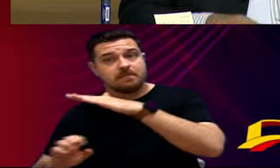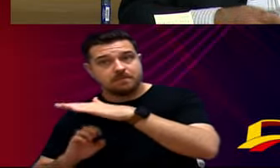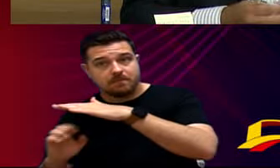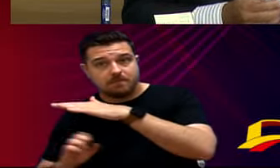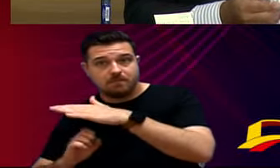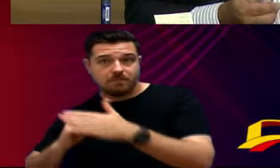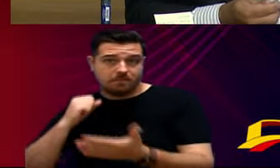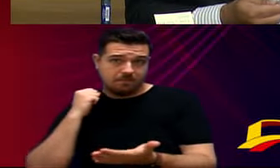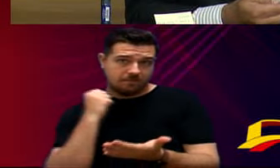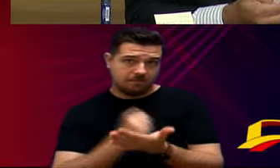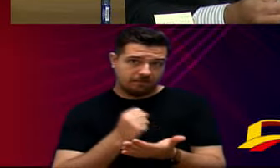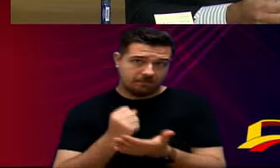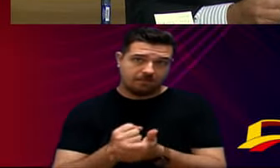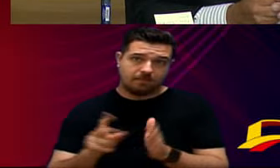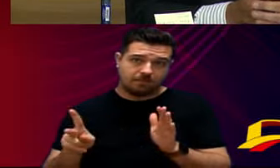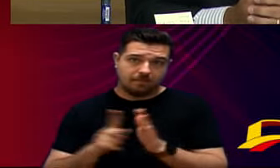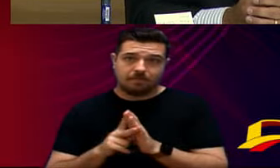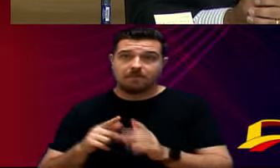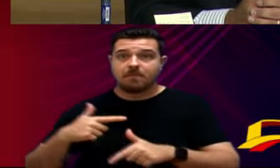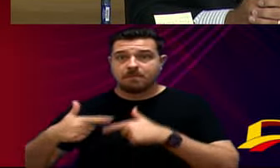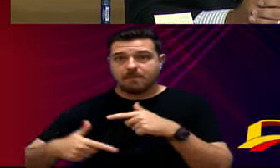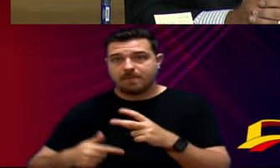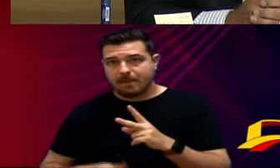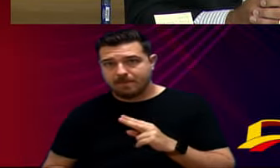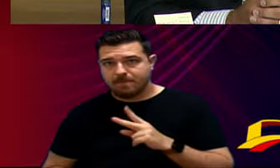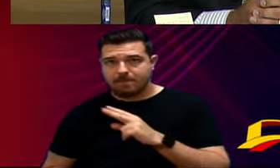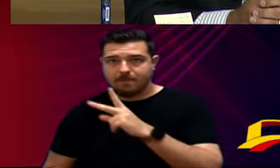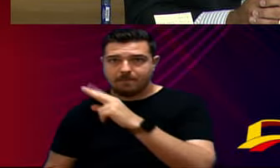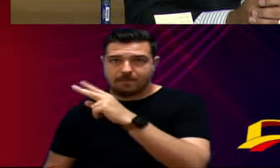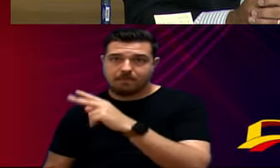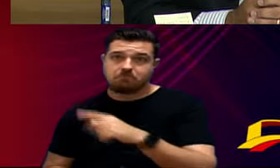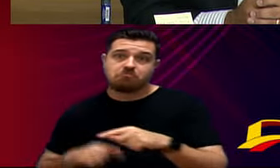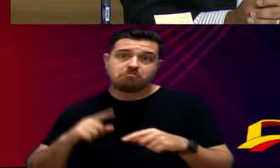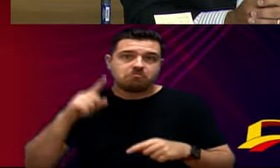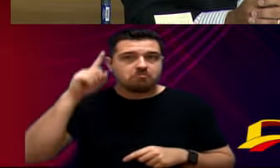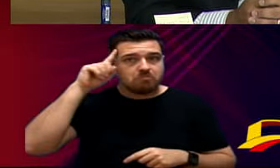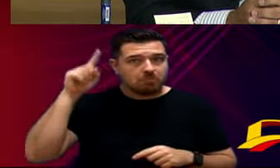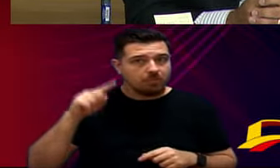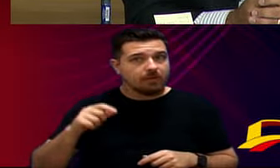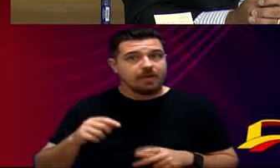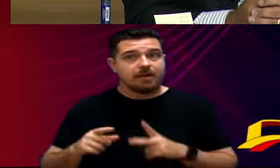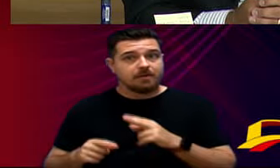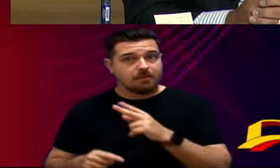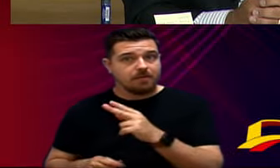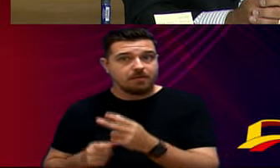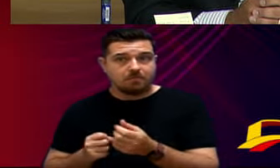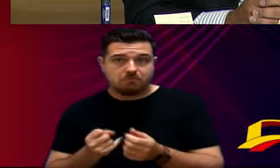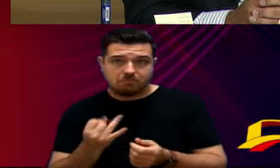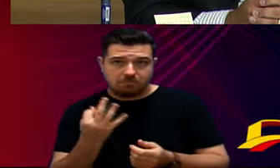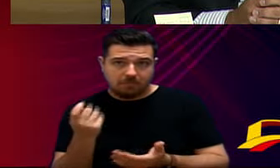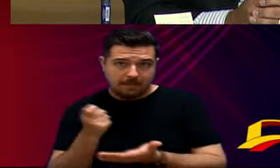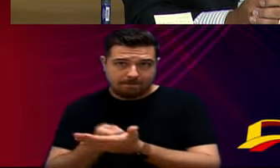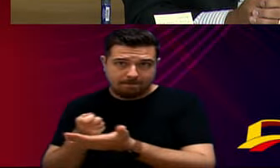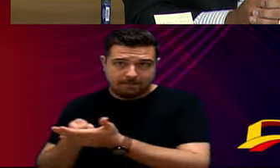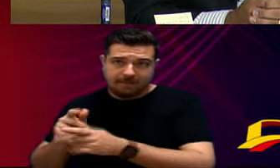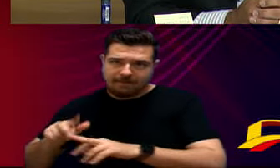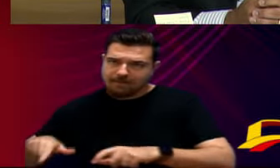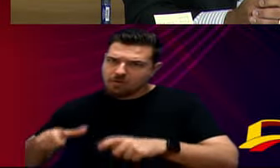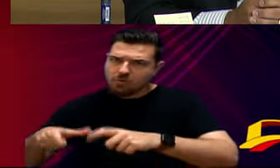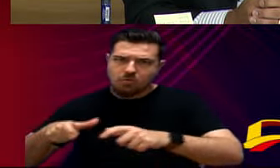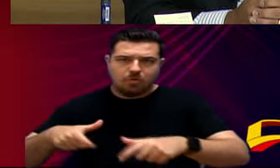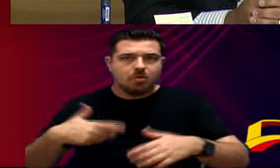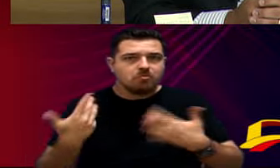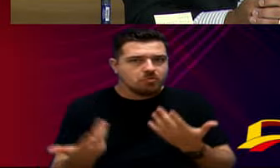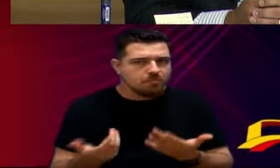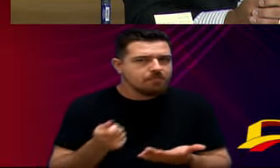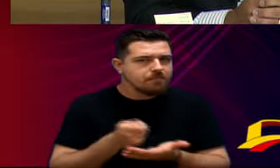podas de árvore não sei qual que é a quantidade se é cobrado por quantidade de podas de árveres de localidade